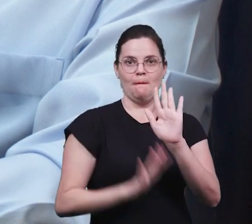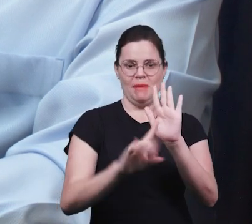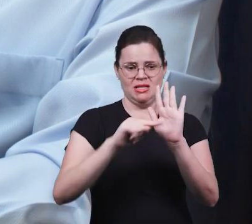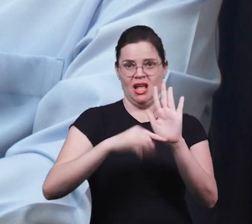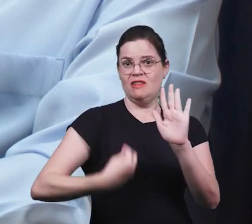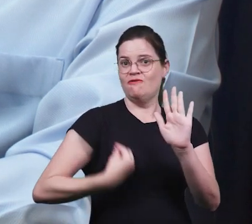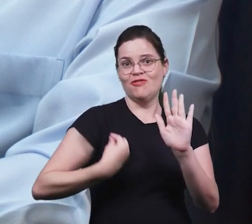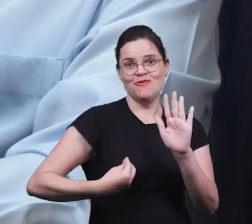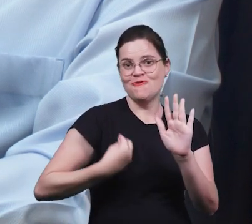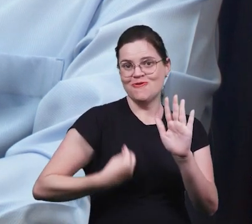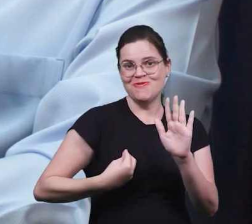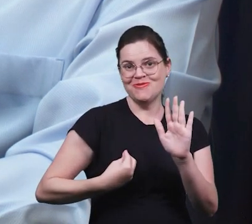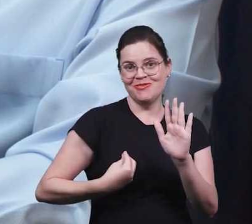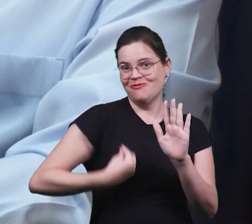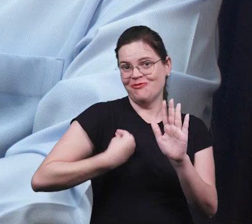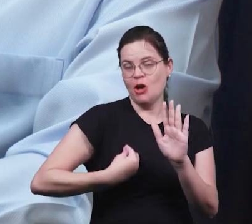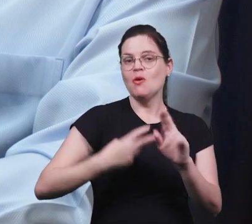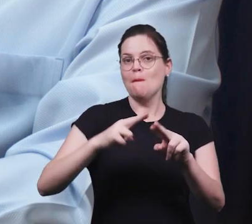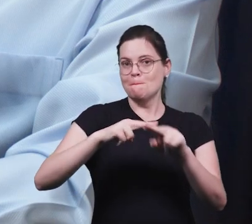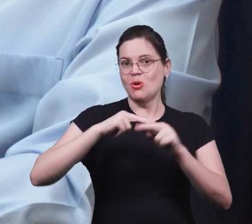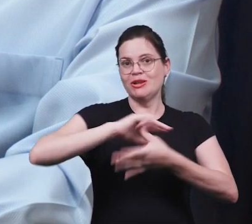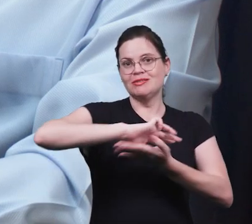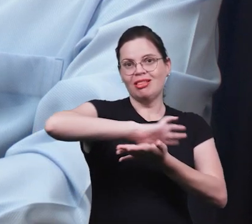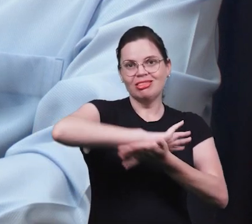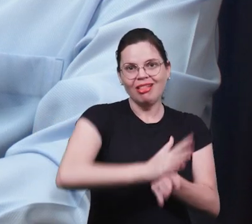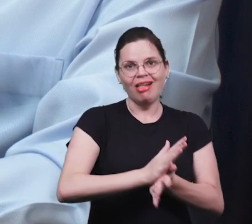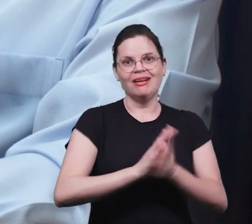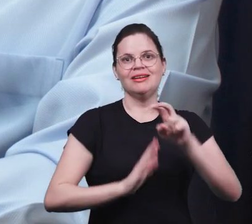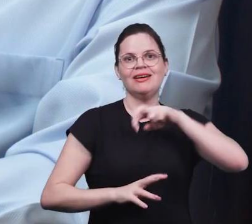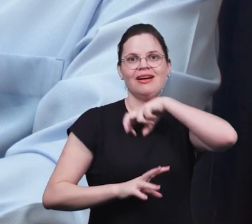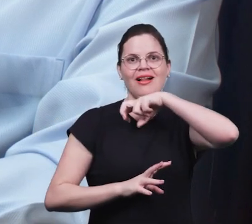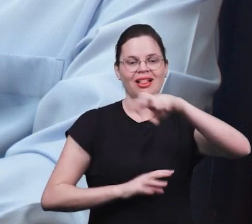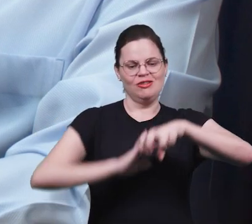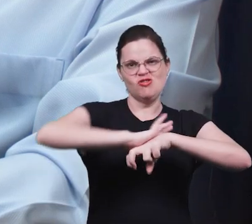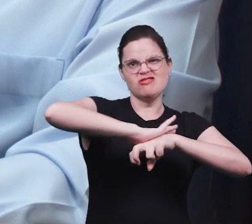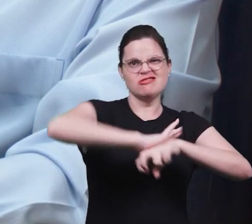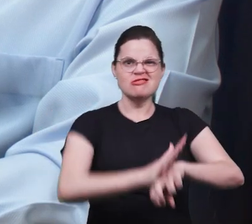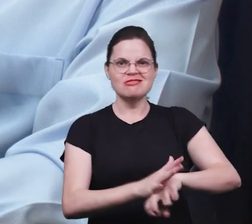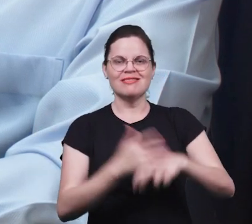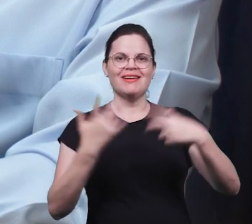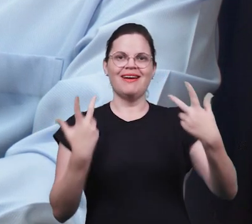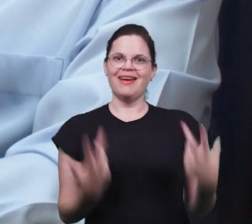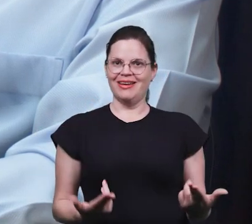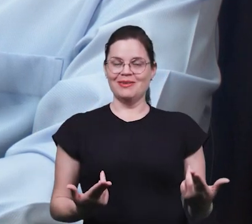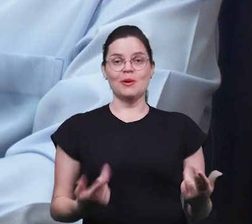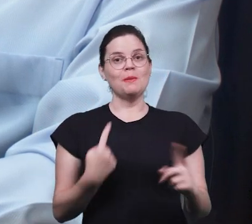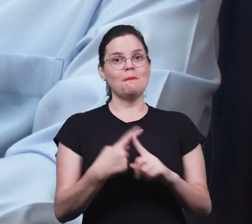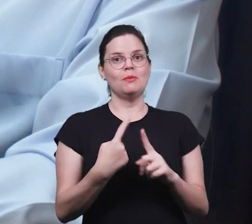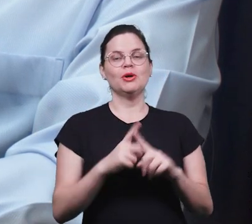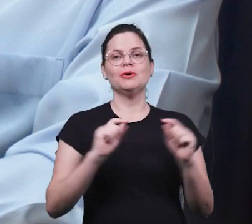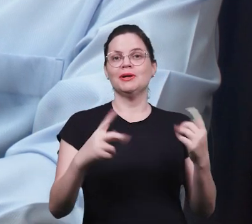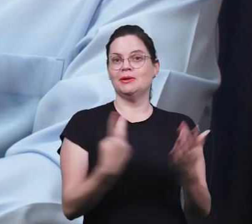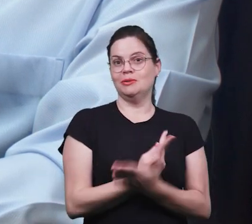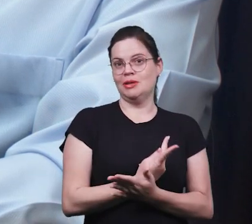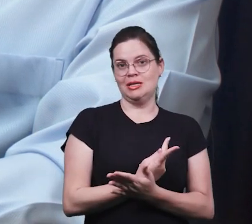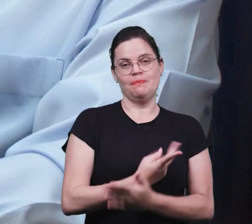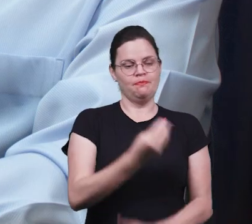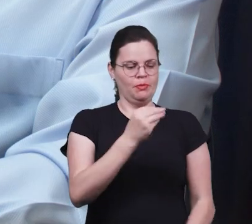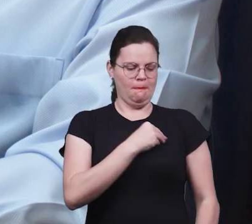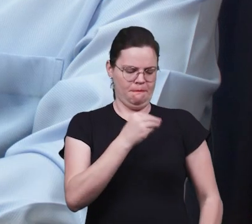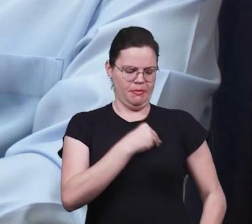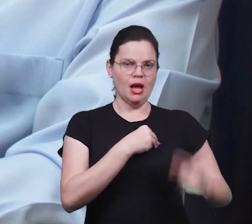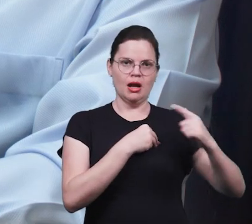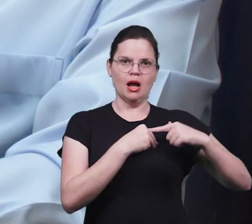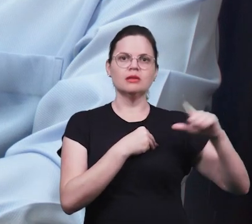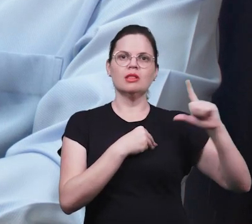Deus diz que nós ressuscitamos com ele. Então veja bem, o pecado gerou a morte, porque o salário do pecado é a morte.